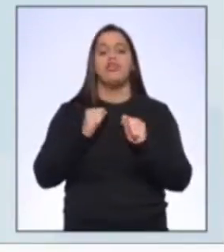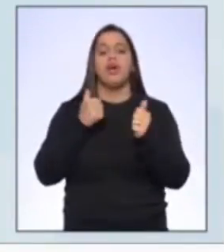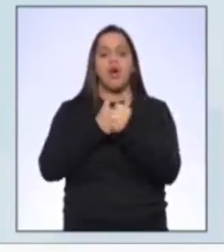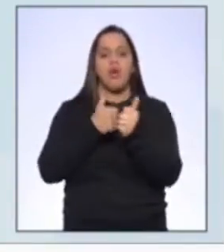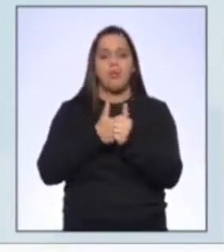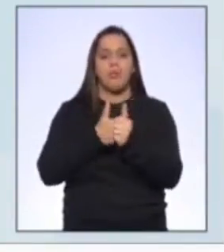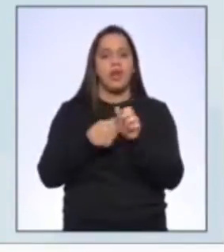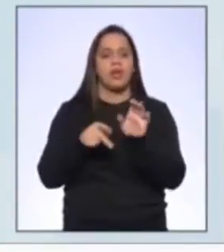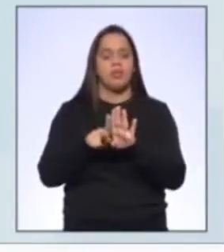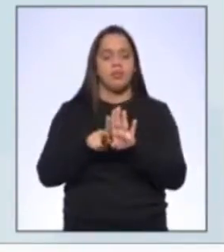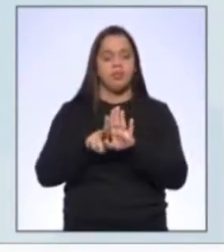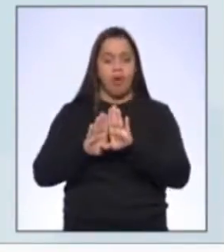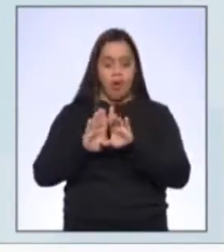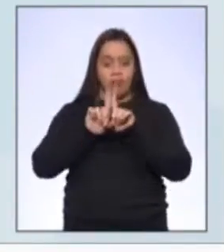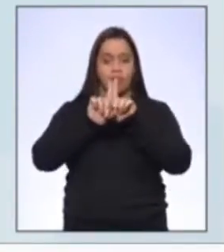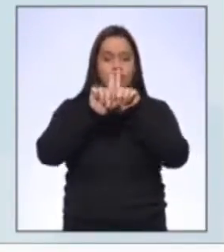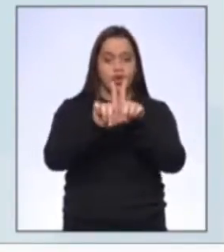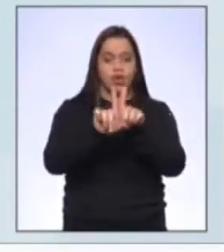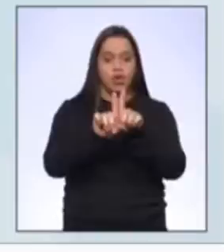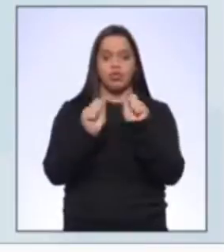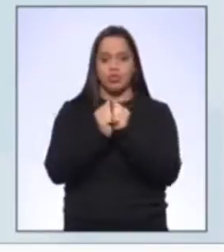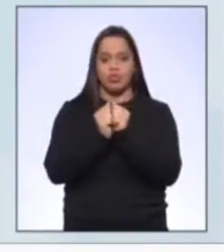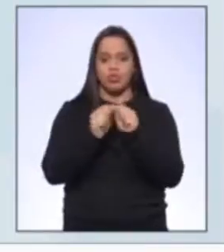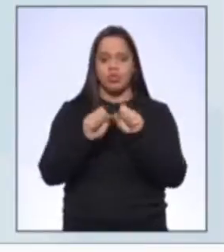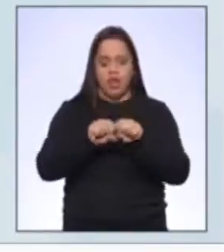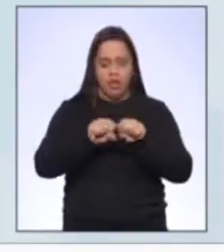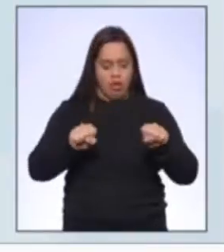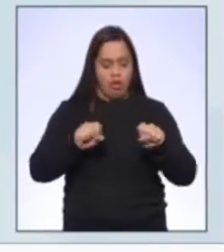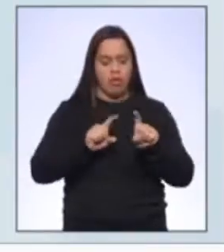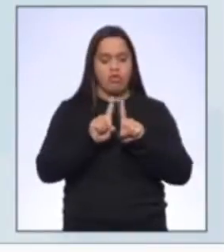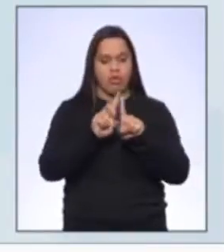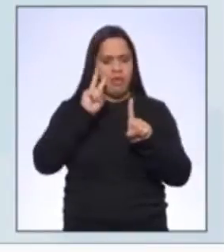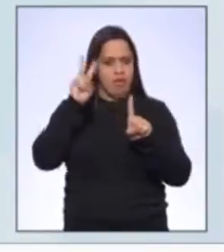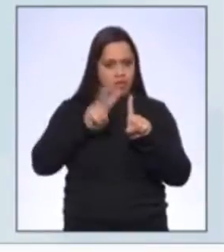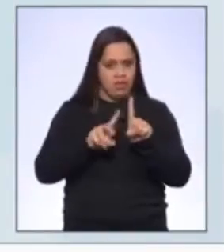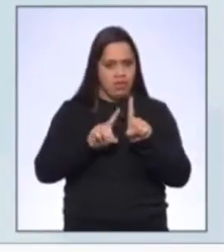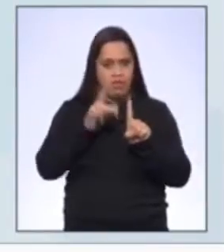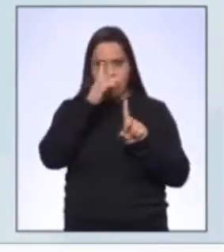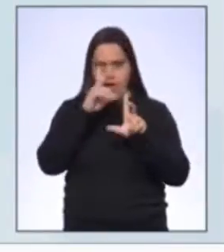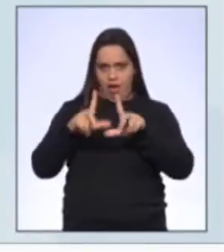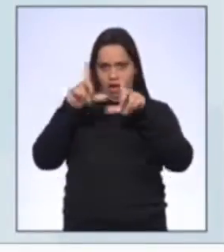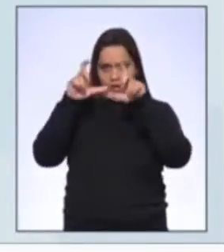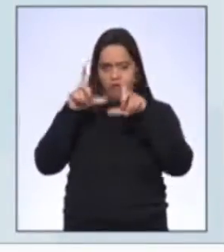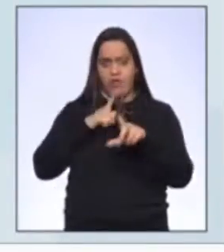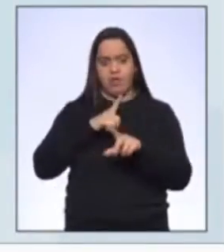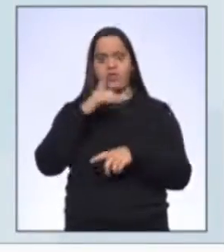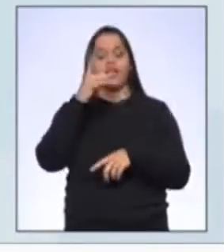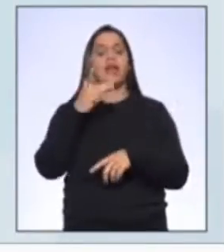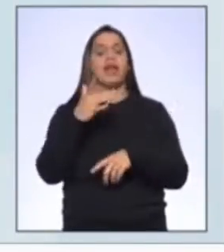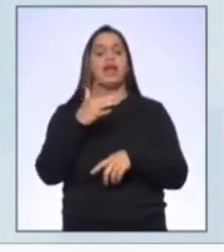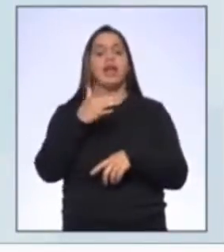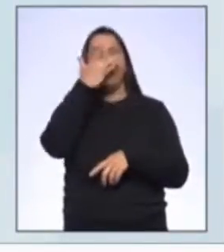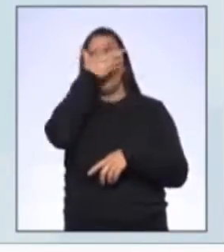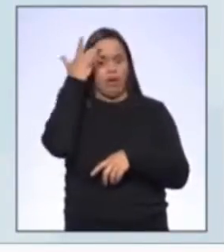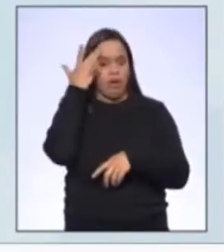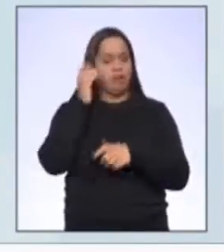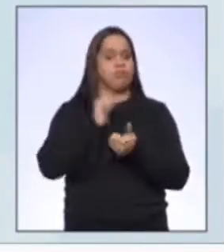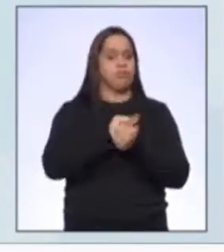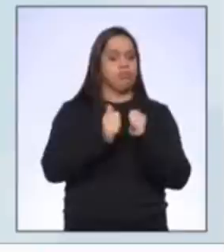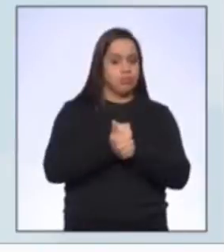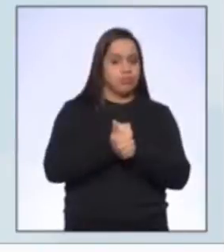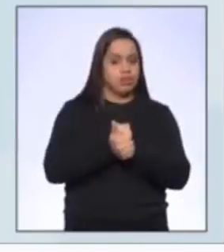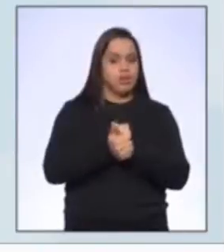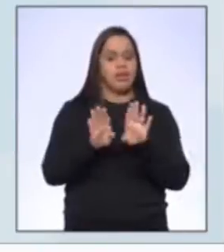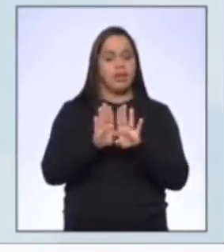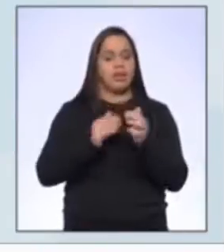por guias ligados a eles por uma corda se vocês olharem bem essa foto nós temos o oi e aí nós